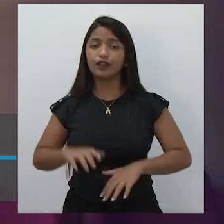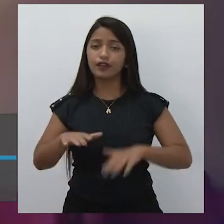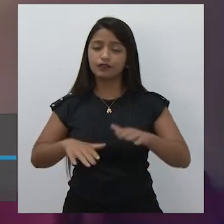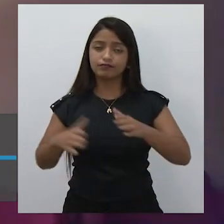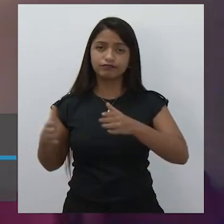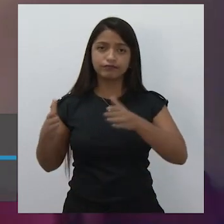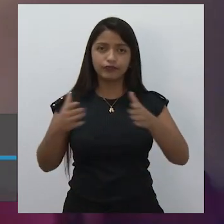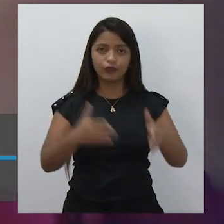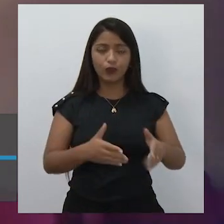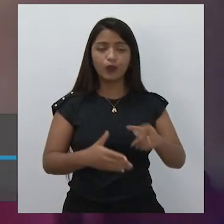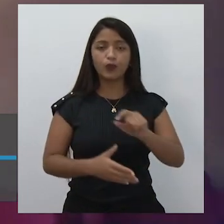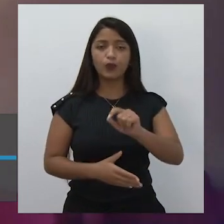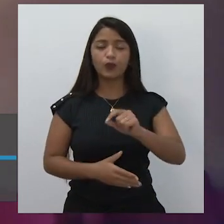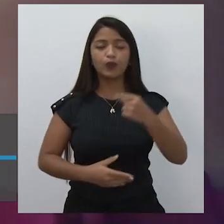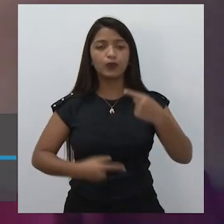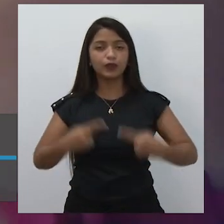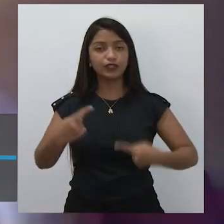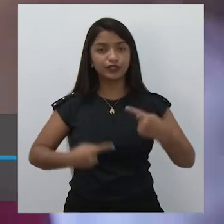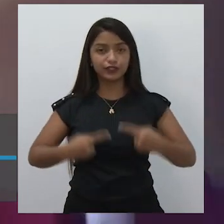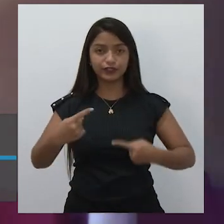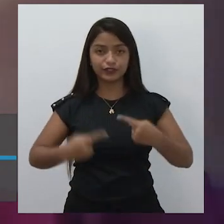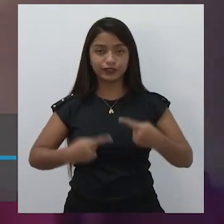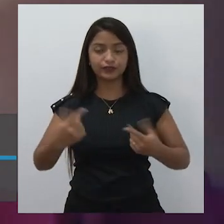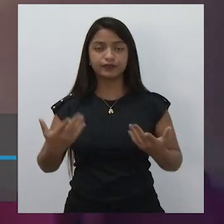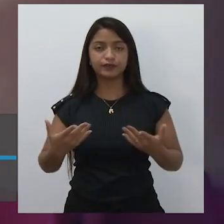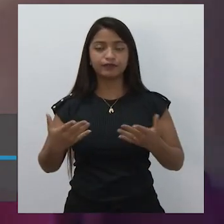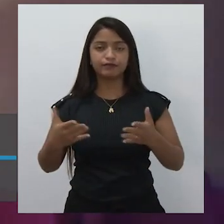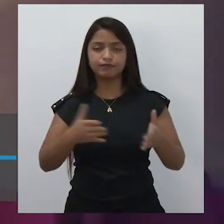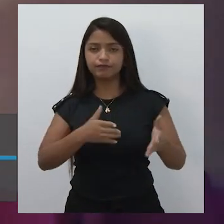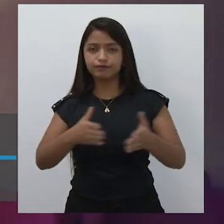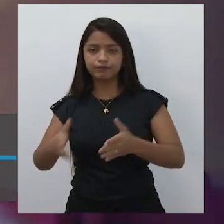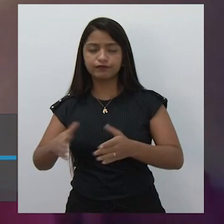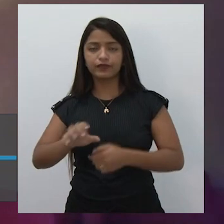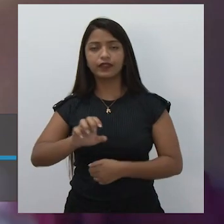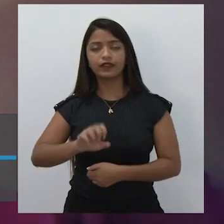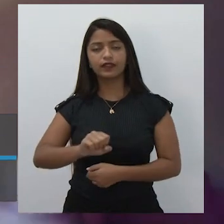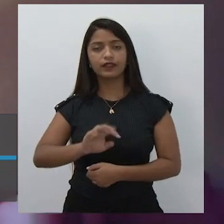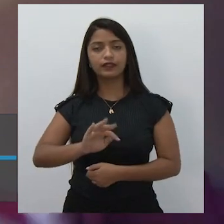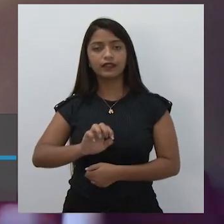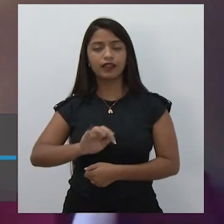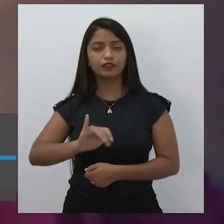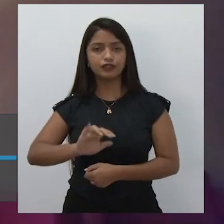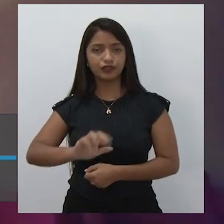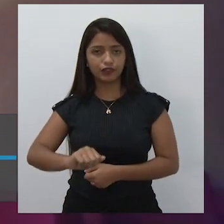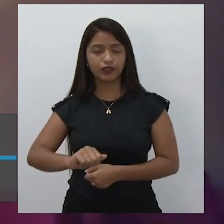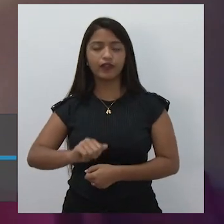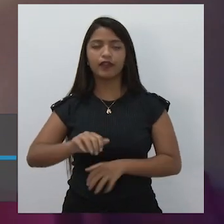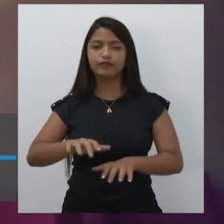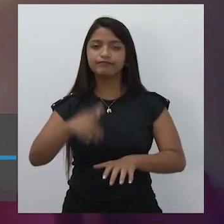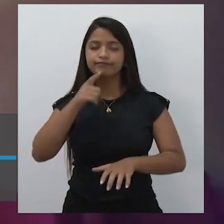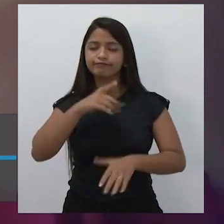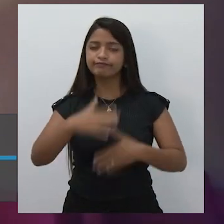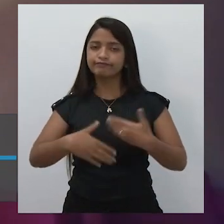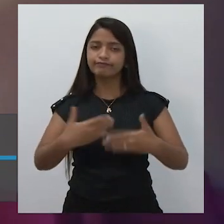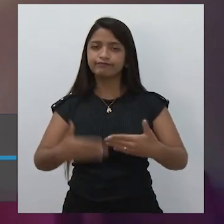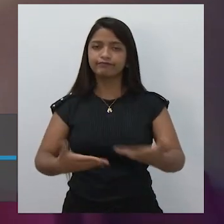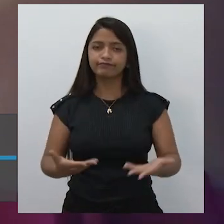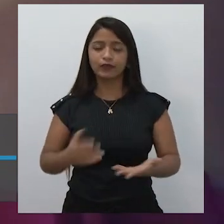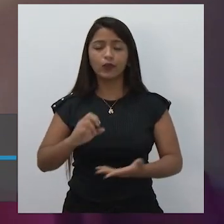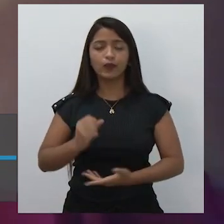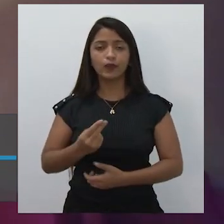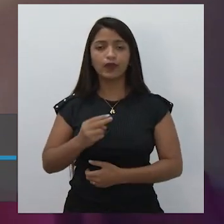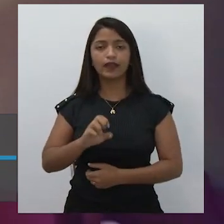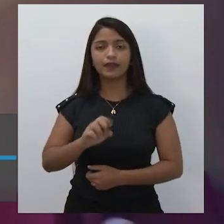olhar voltado sobre a política, sobre a estética, e assim a coisa vai se desenrolando, né, na